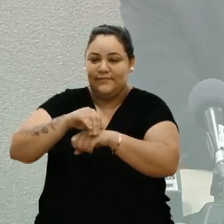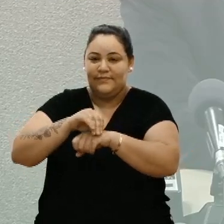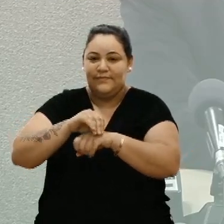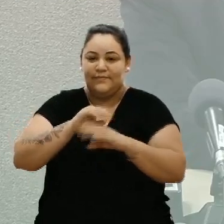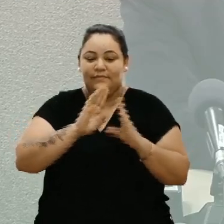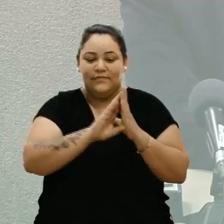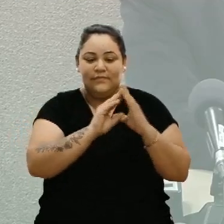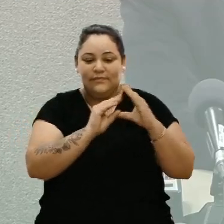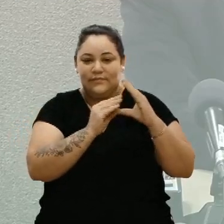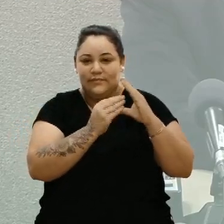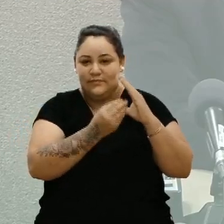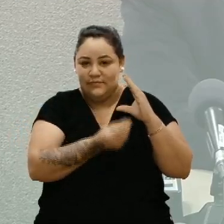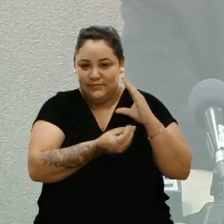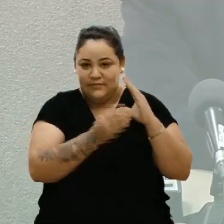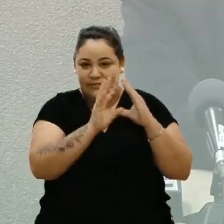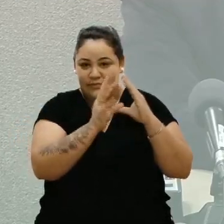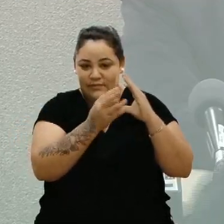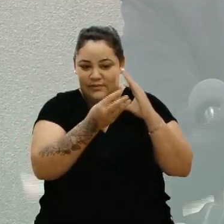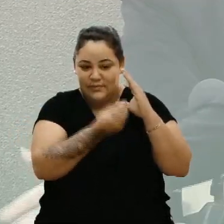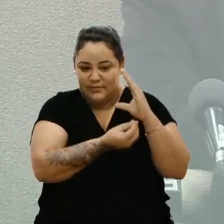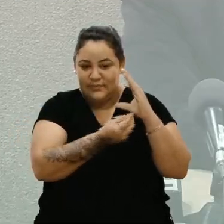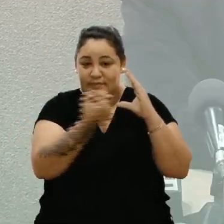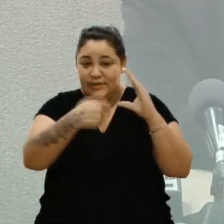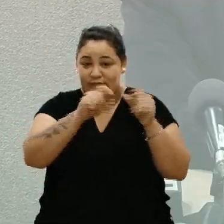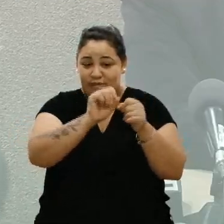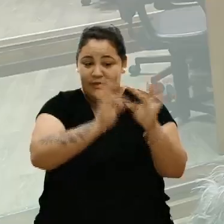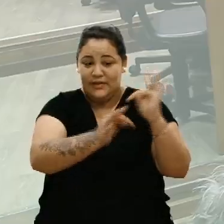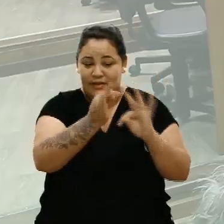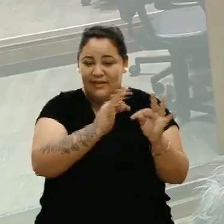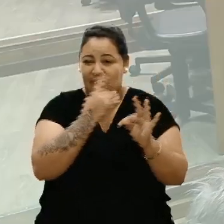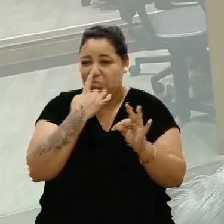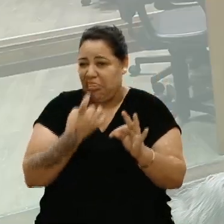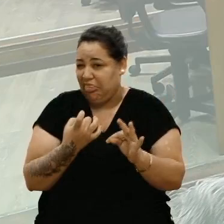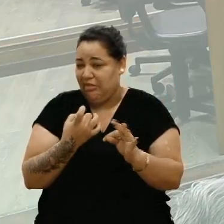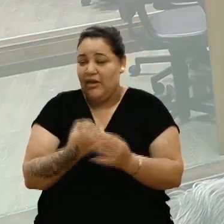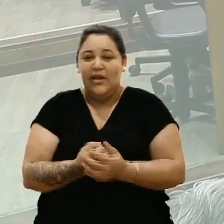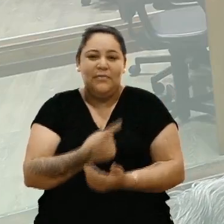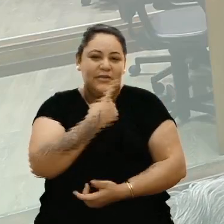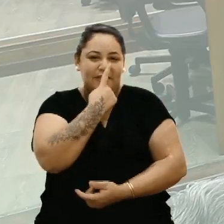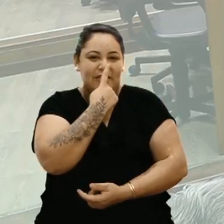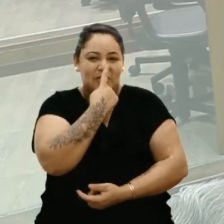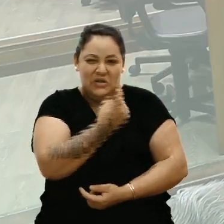intervenções para tratar o esgoto. Seu à parte, vereador Cadori.